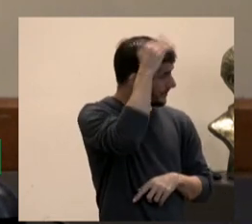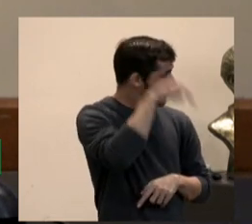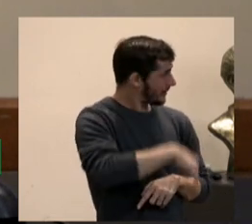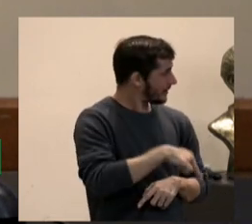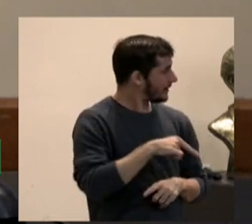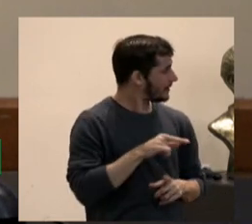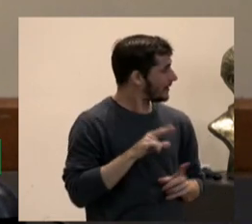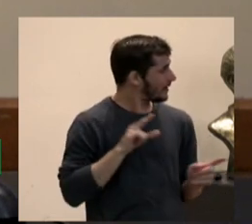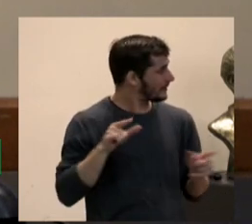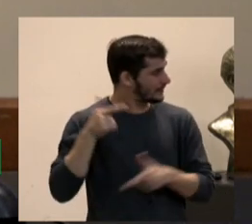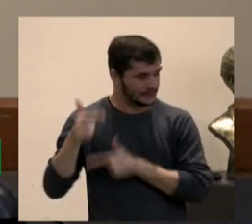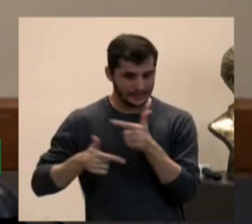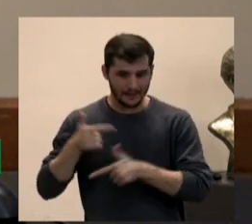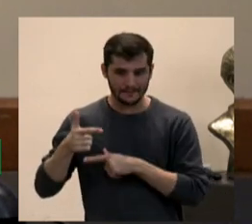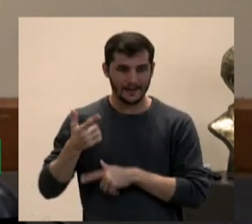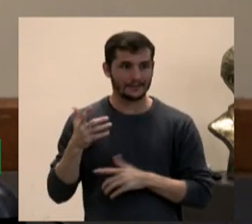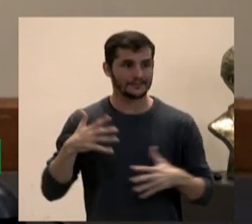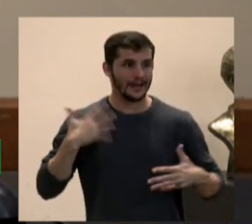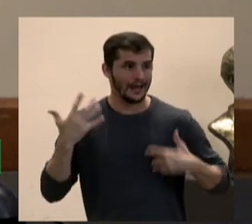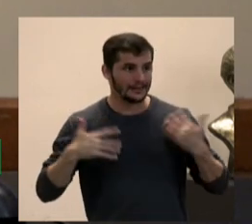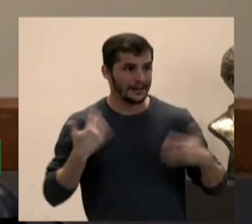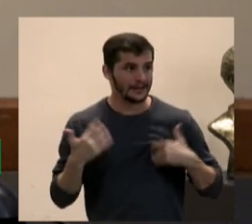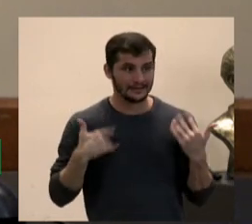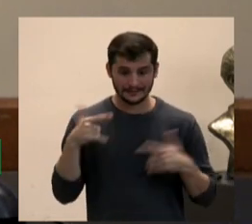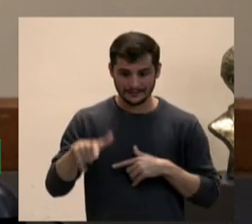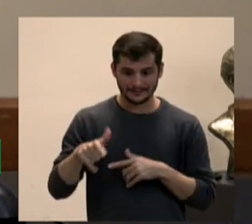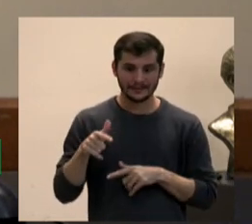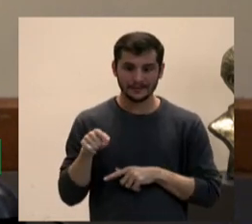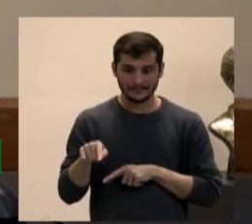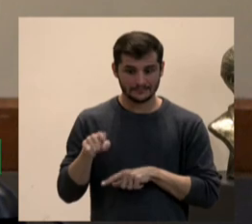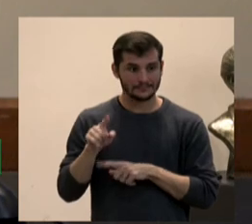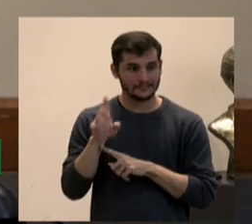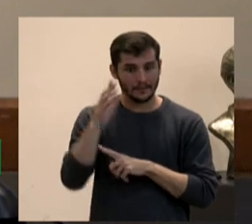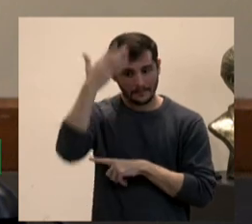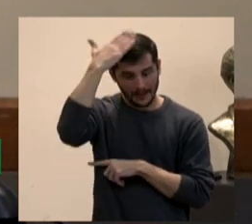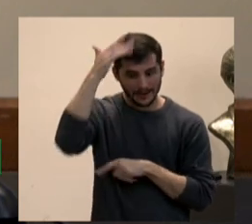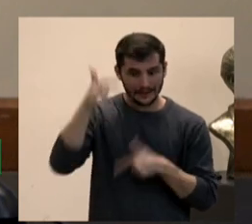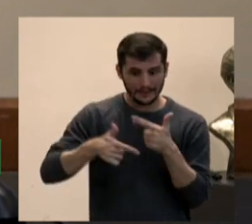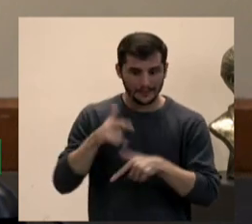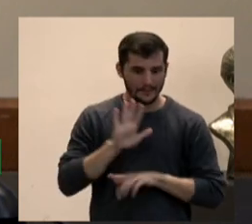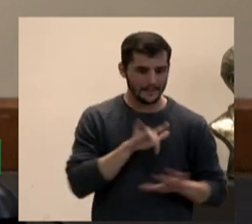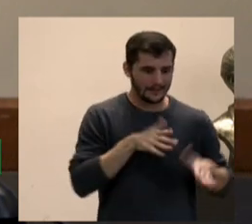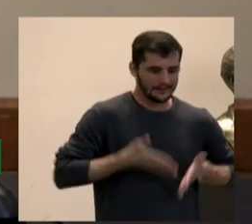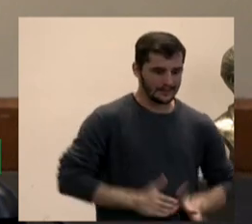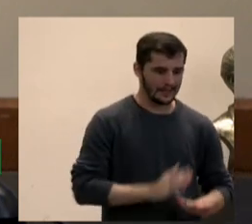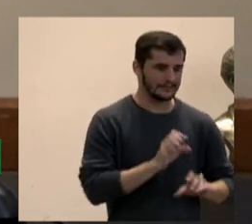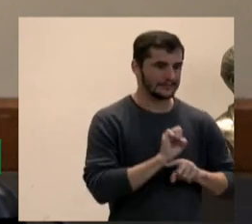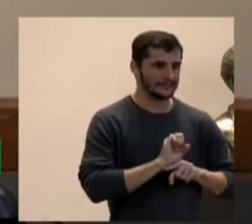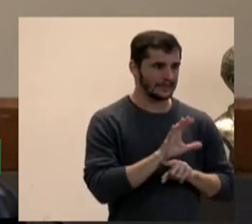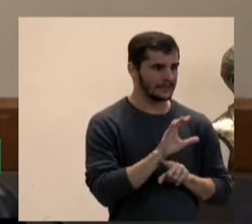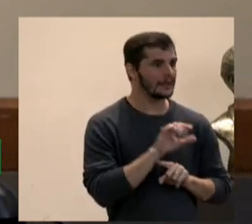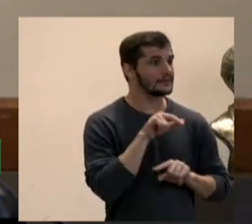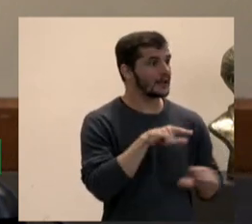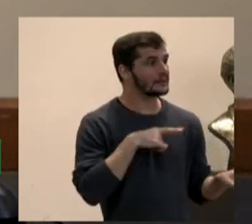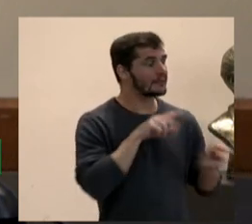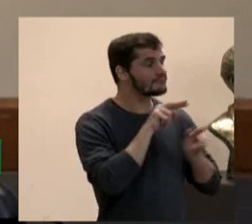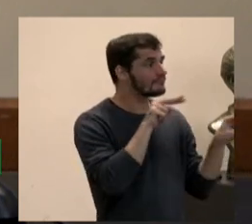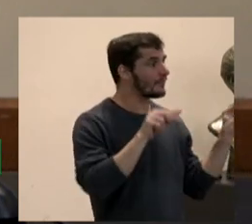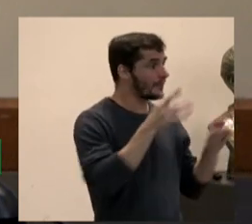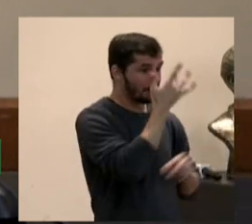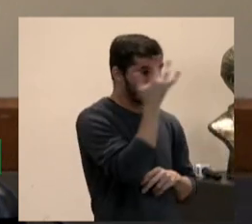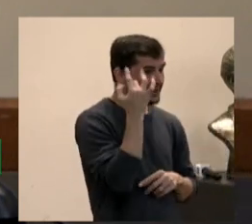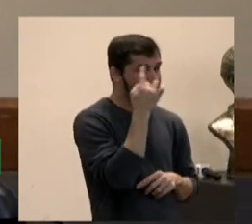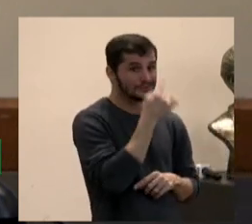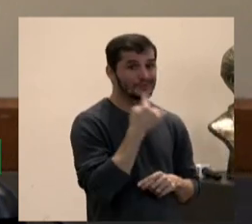então é sempre uma alegria, né, retornar à casa, vi vários rostos conhecidos aqui nesse auditório, também é muito bom poder reencontrar